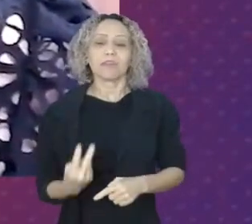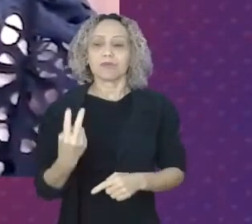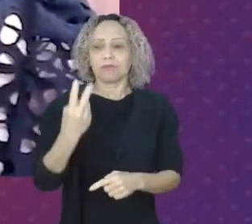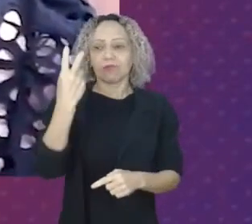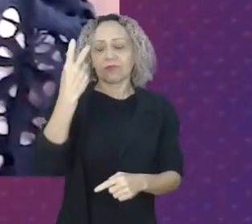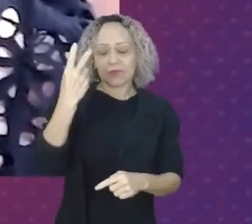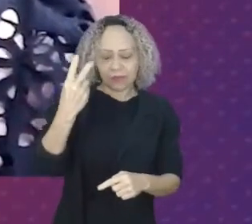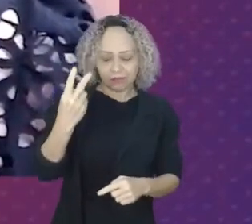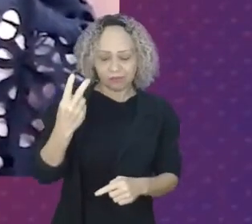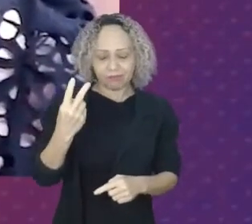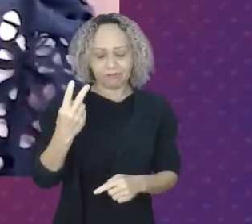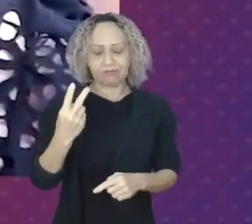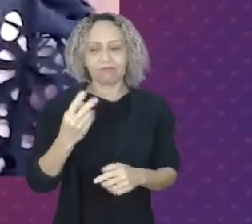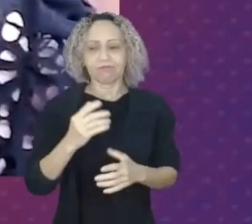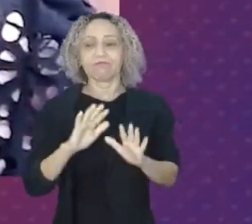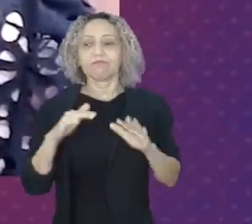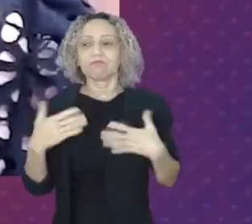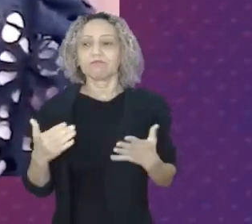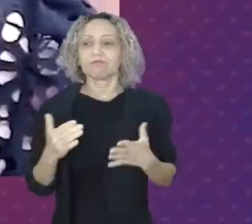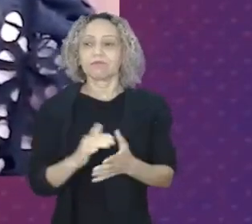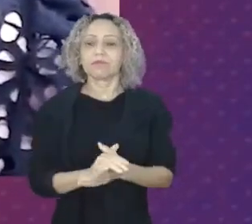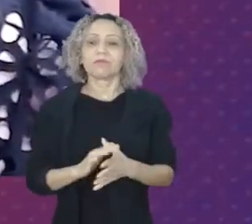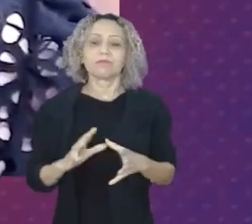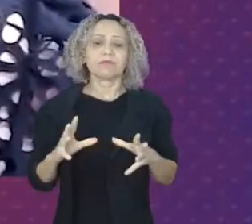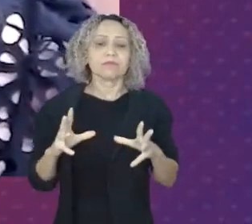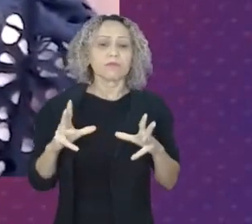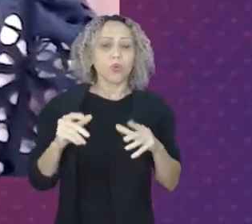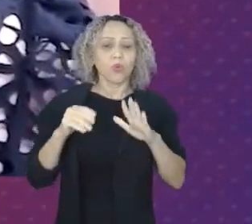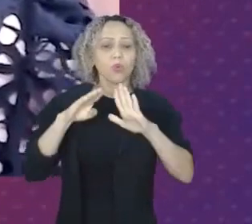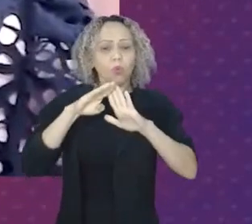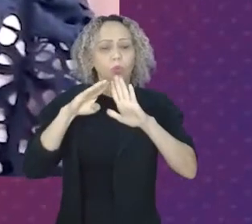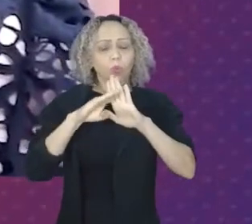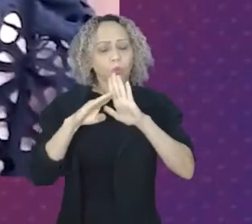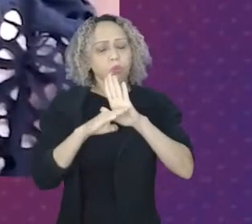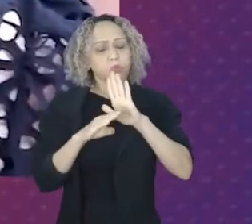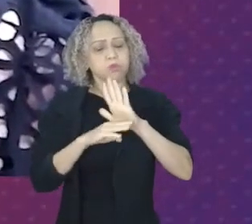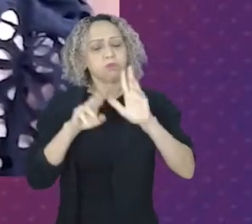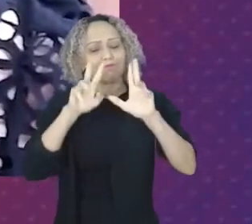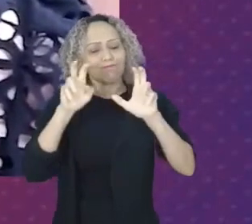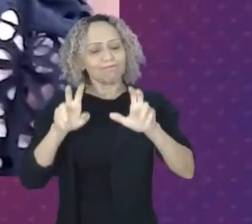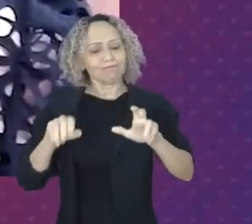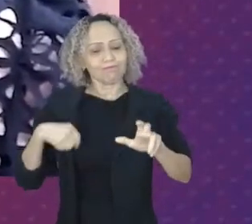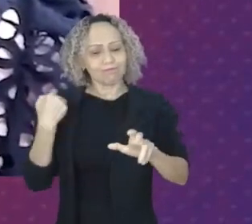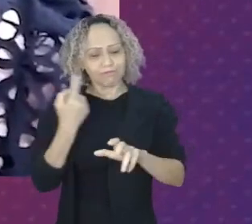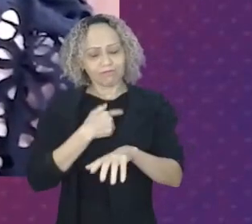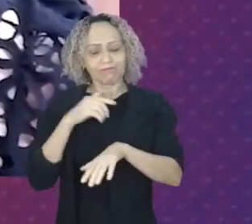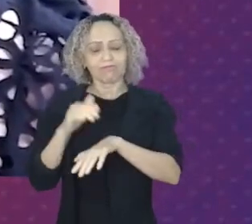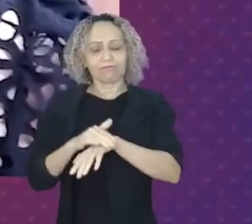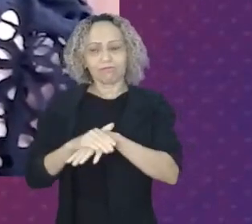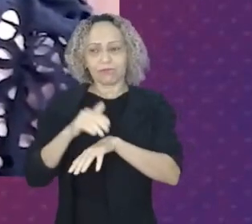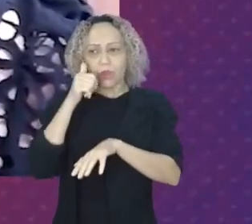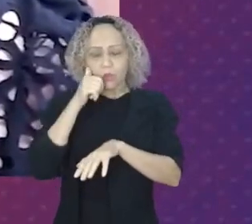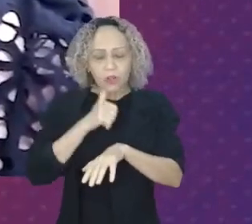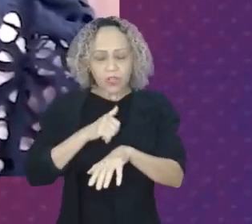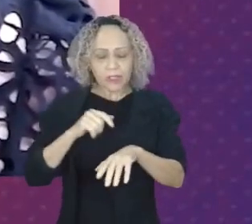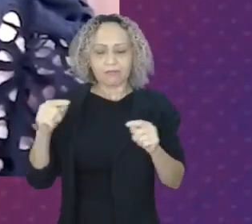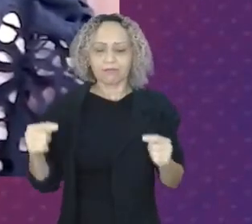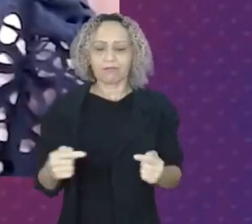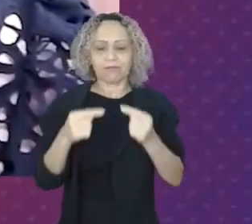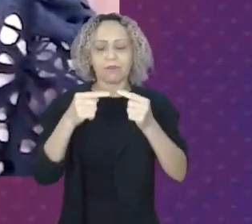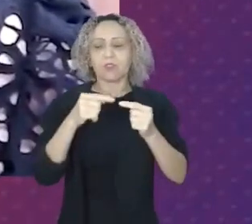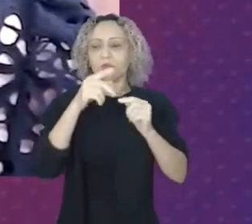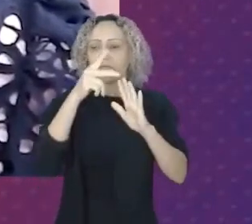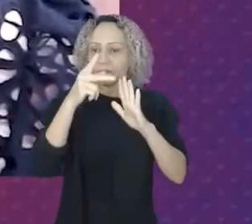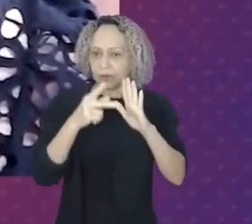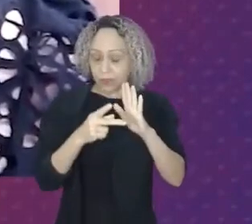das mesmas. Então, todas as pautas nossas enquanto mulheres têm a ver com isso, e o projeto